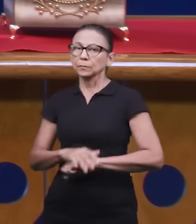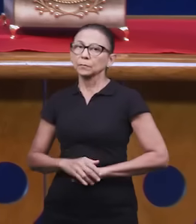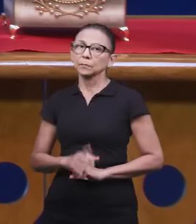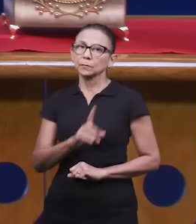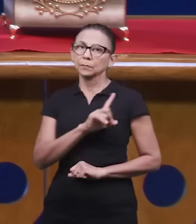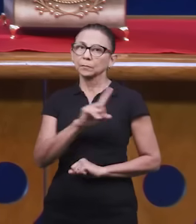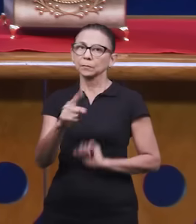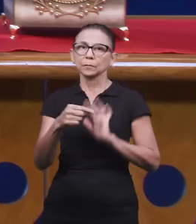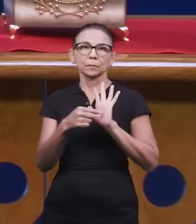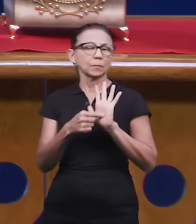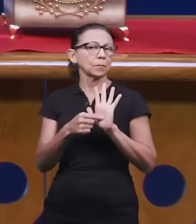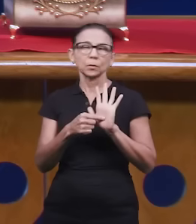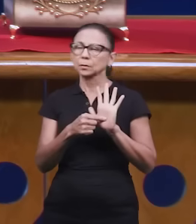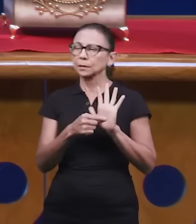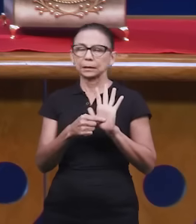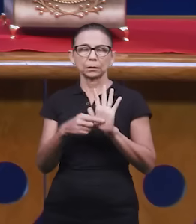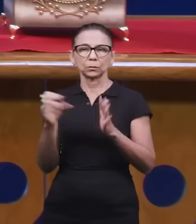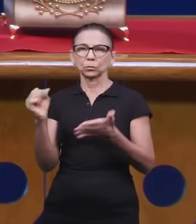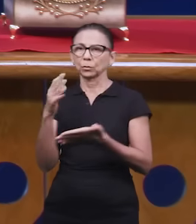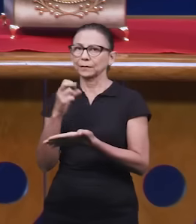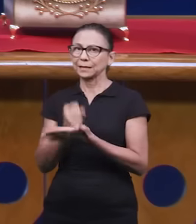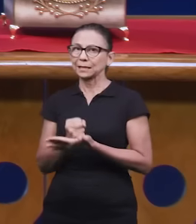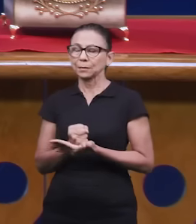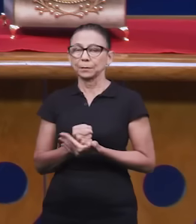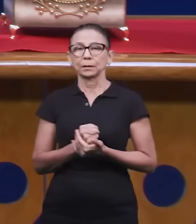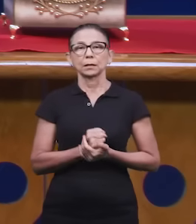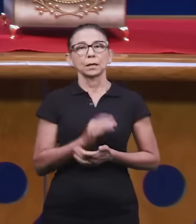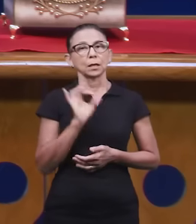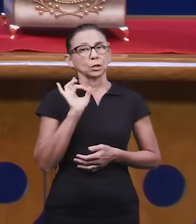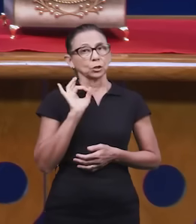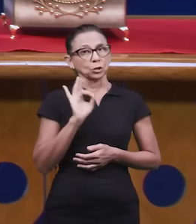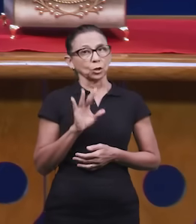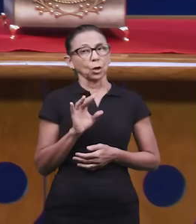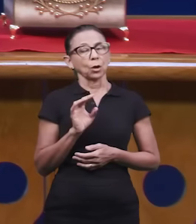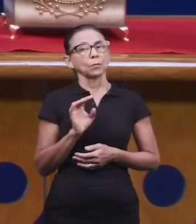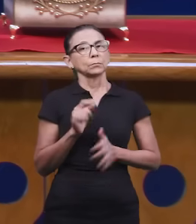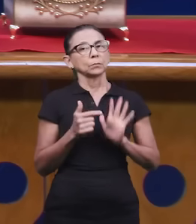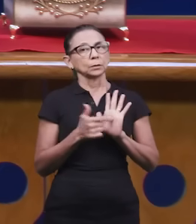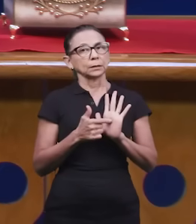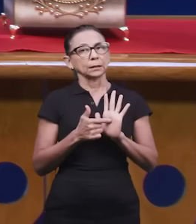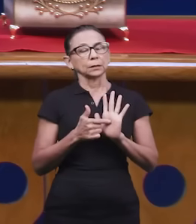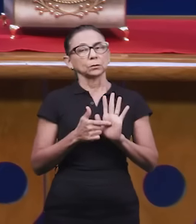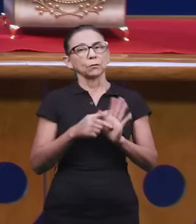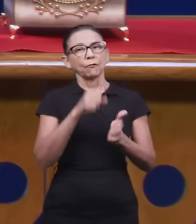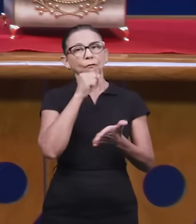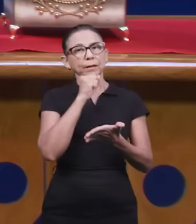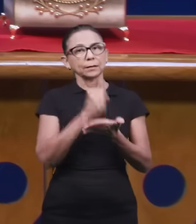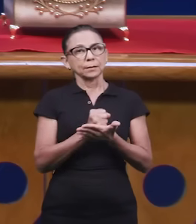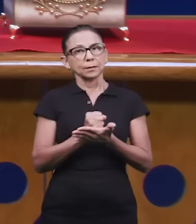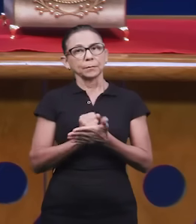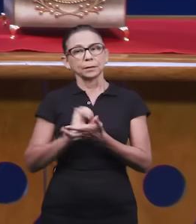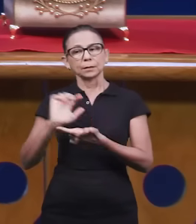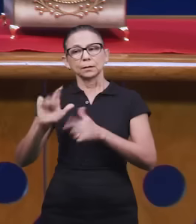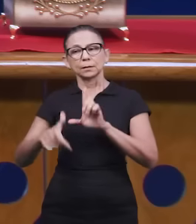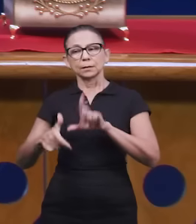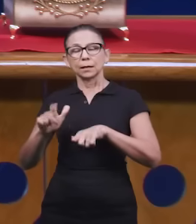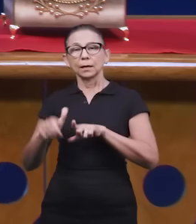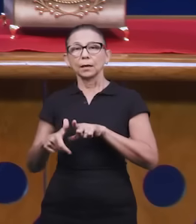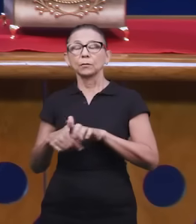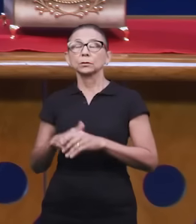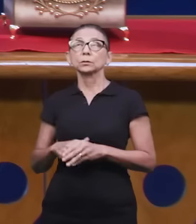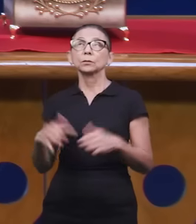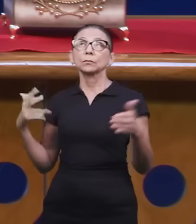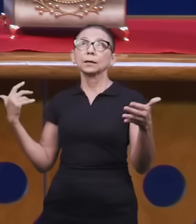está falando de Novo Testamento aqui. Aqui estamos falando somente de Israel e Velho Testamento. Então, até o fim de